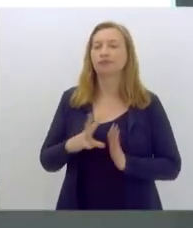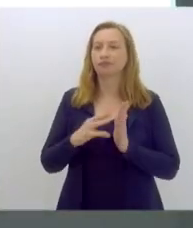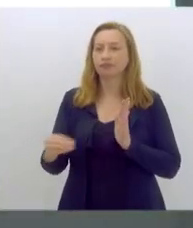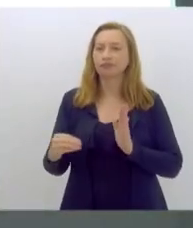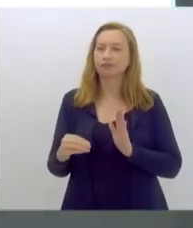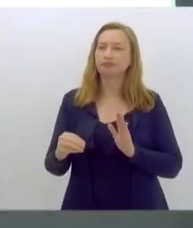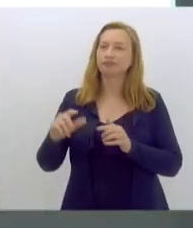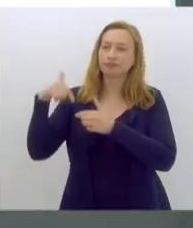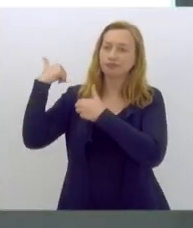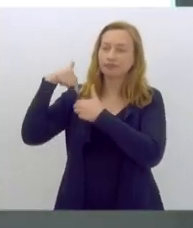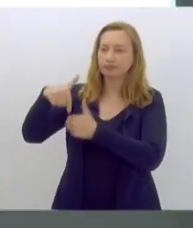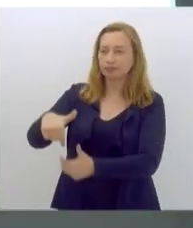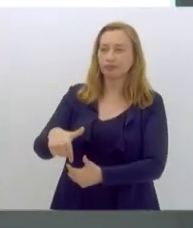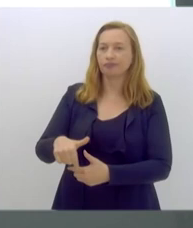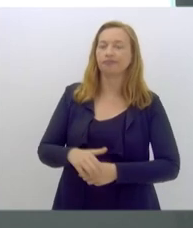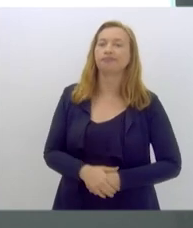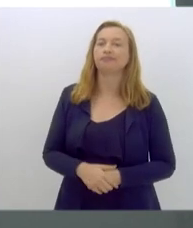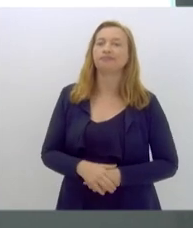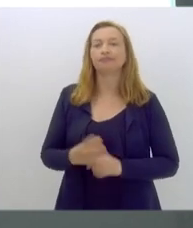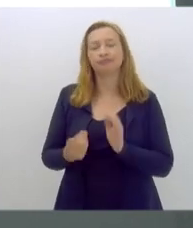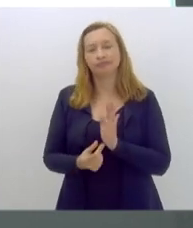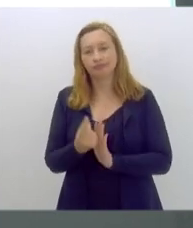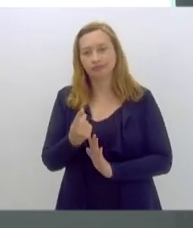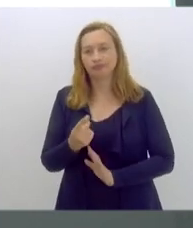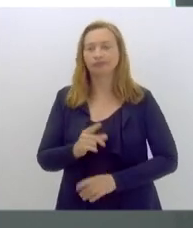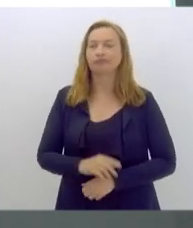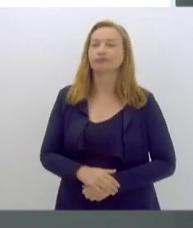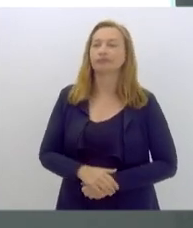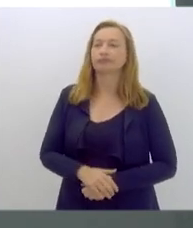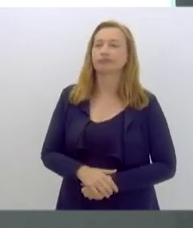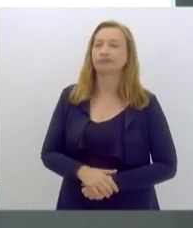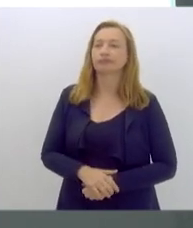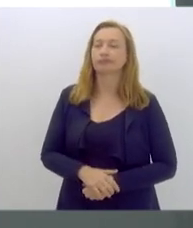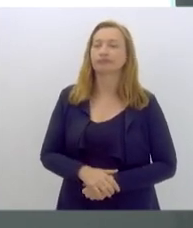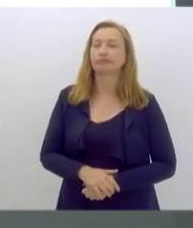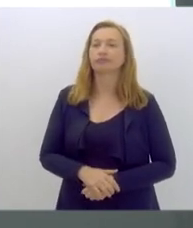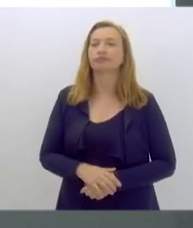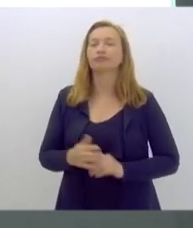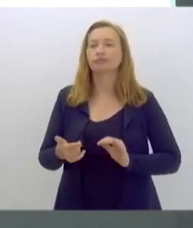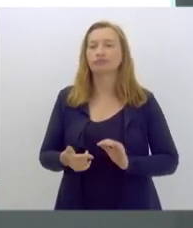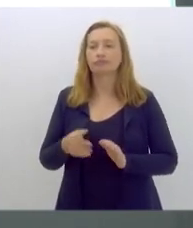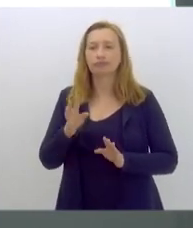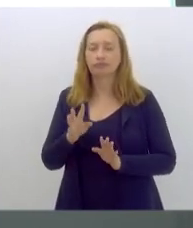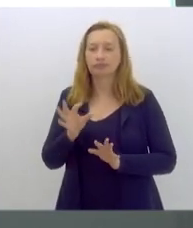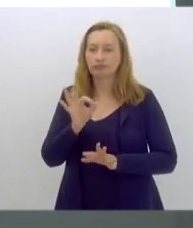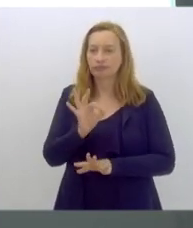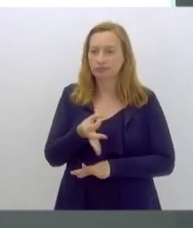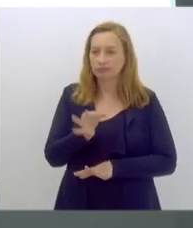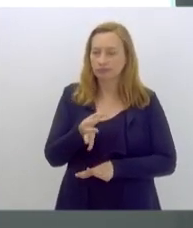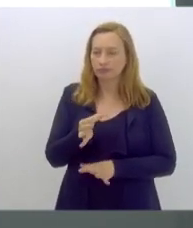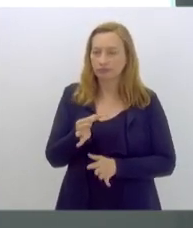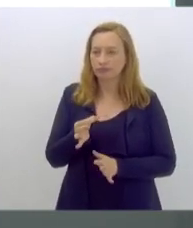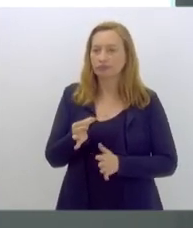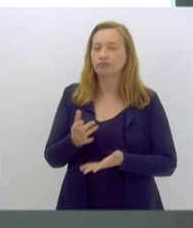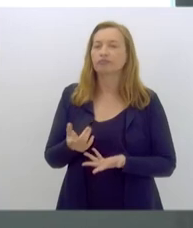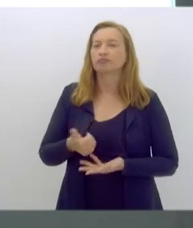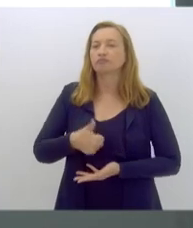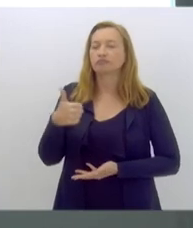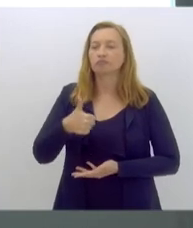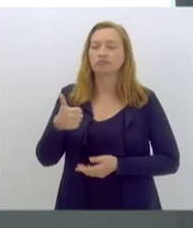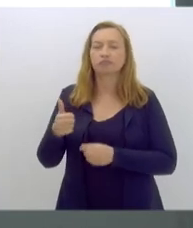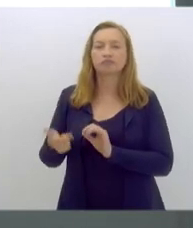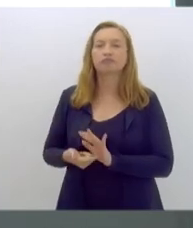tradicionais de de orçamento que é o que que a forma legal nos exige esse primeiro quadro